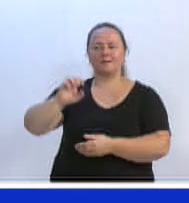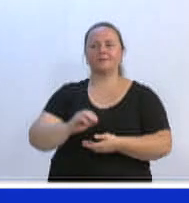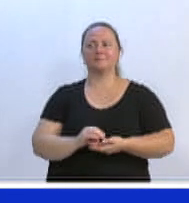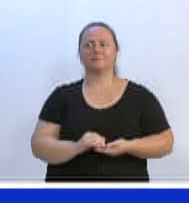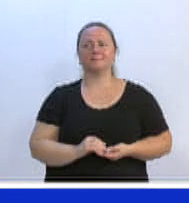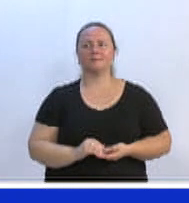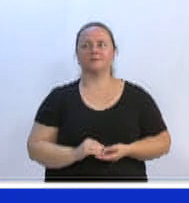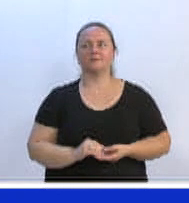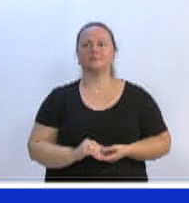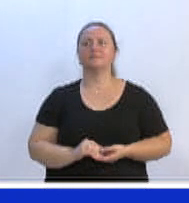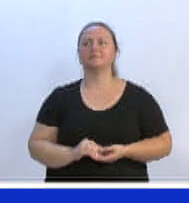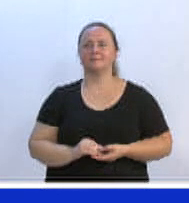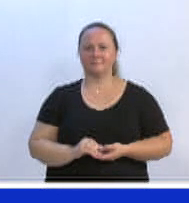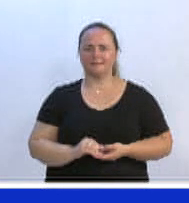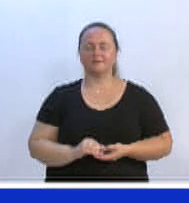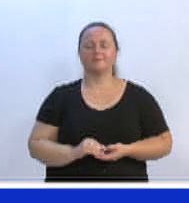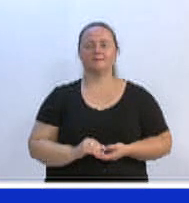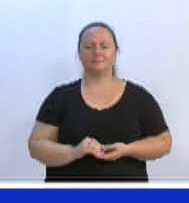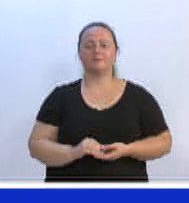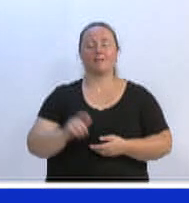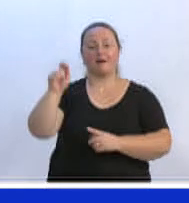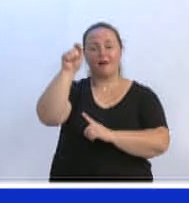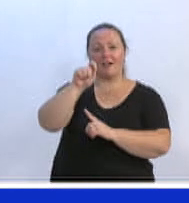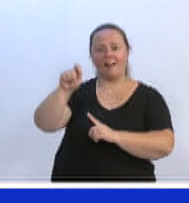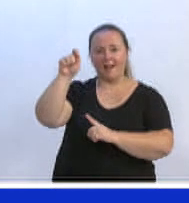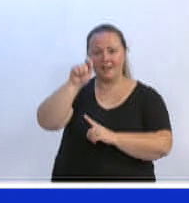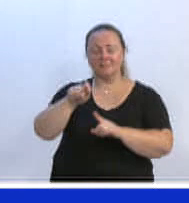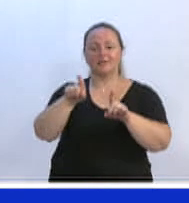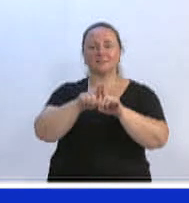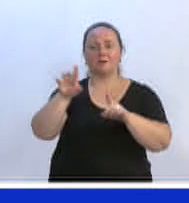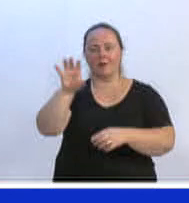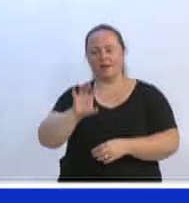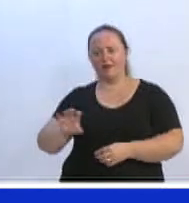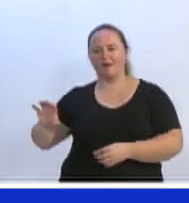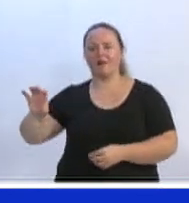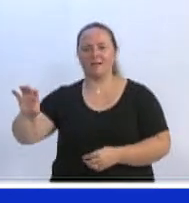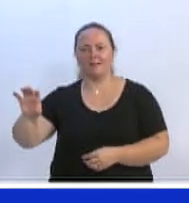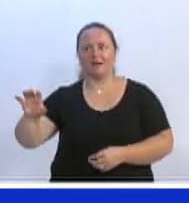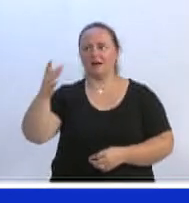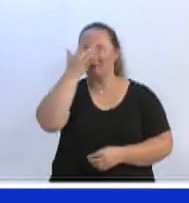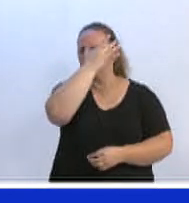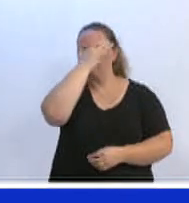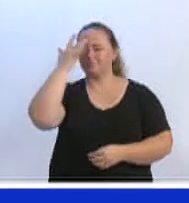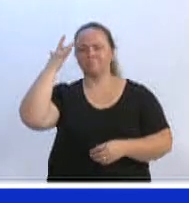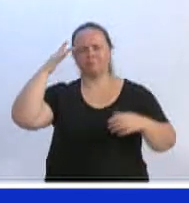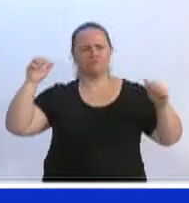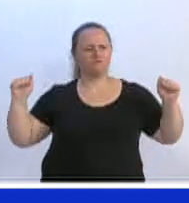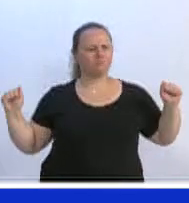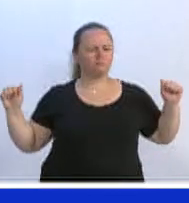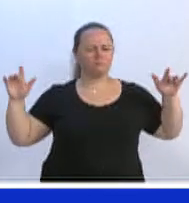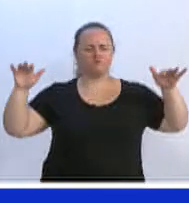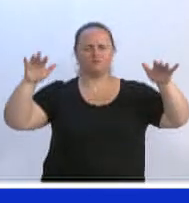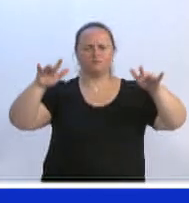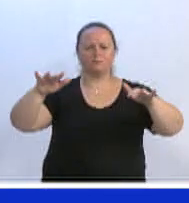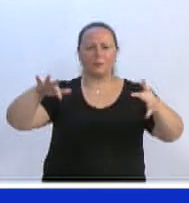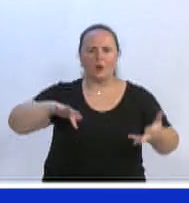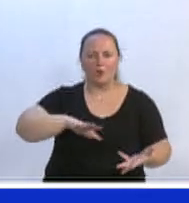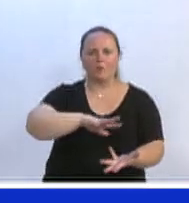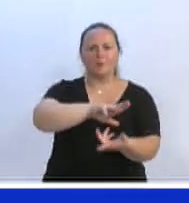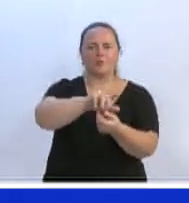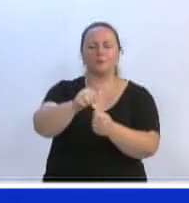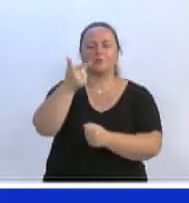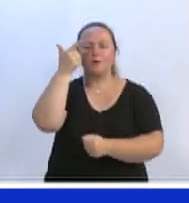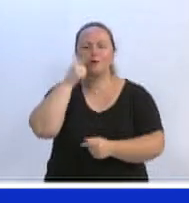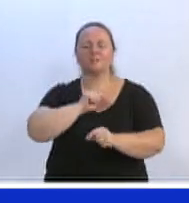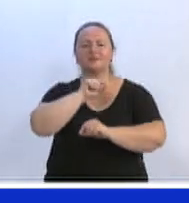Continente Africano, Oriente Médio, Ásia e Oceania, pessoas de todas as partes do mundo têm sido alcançadas